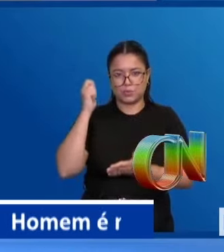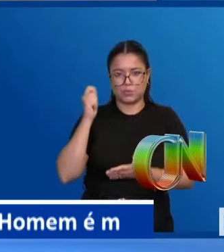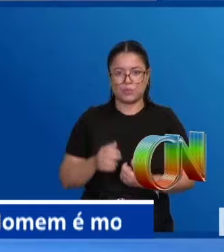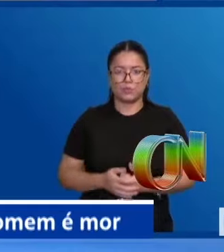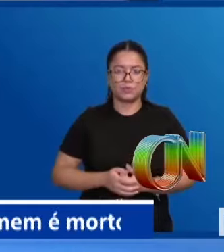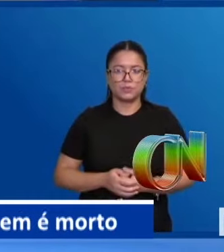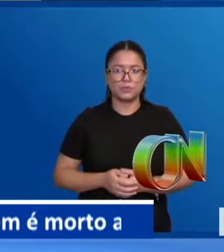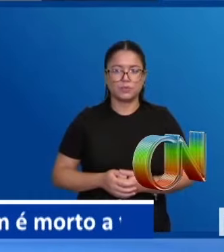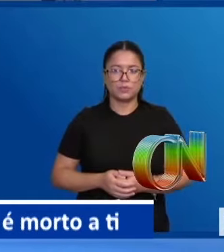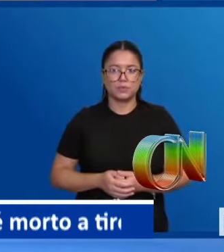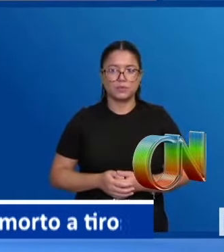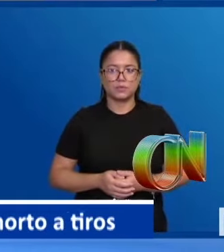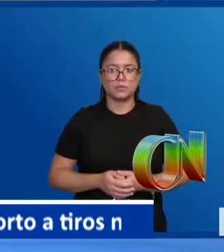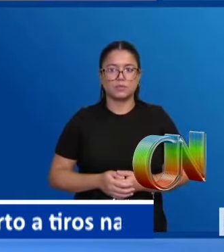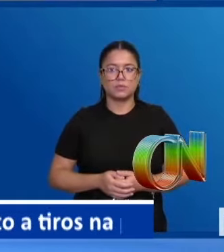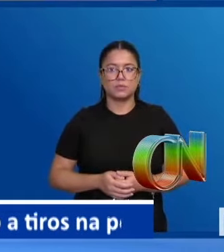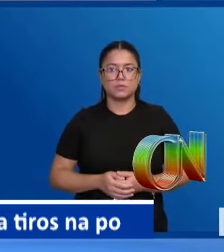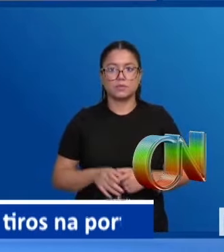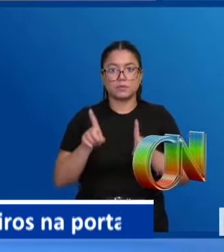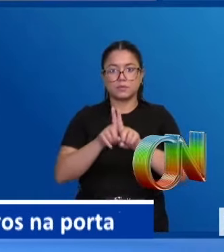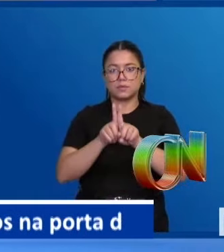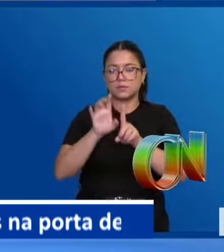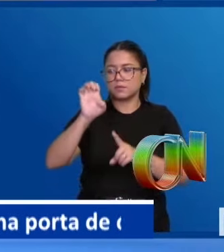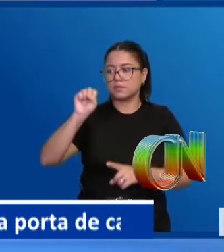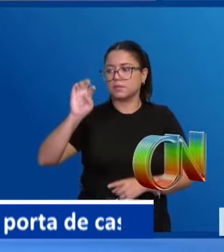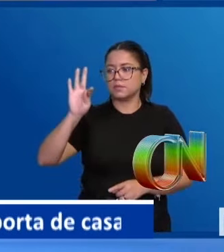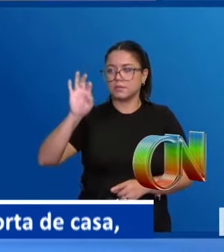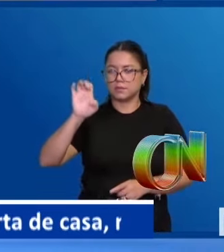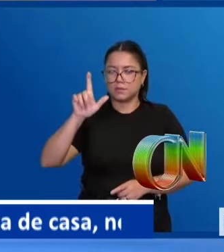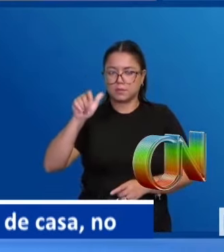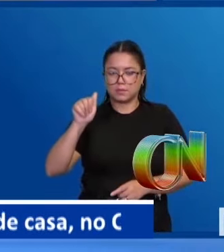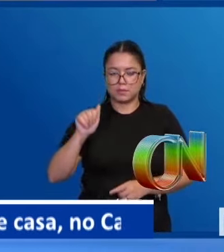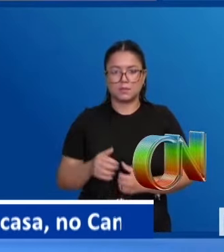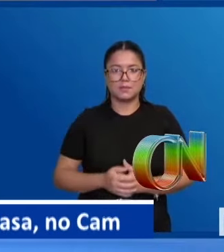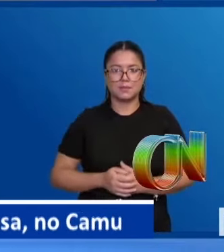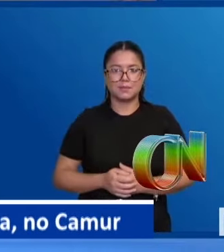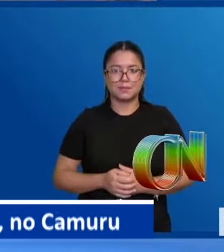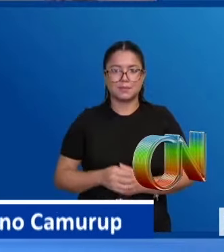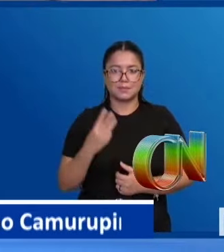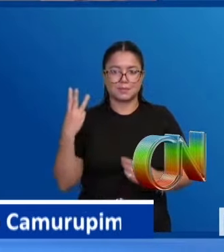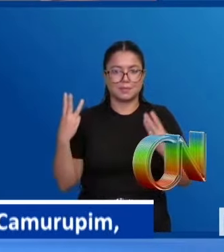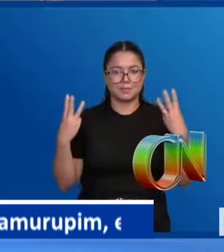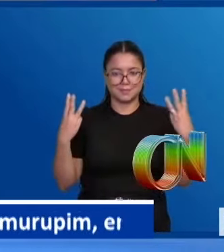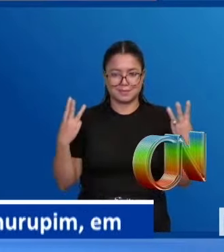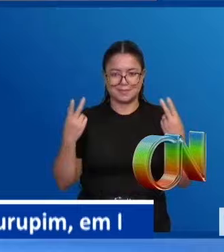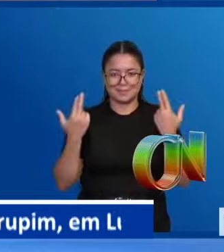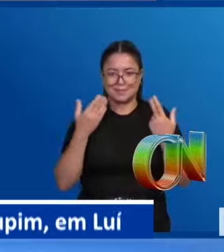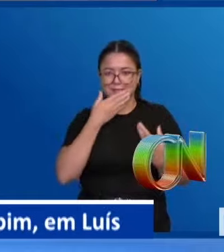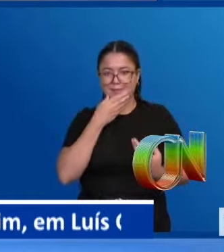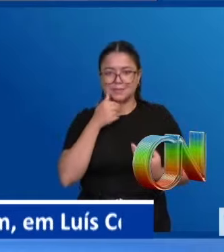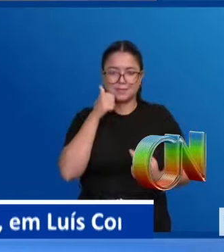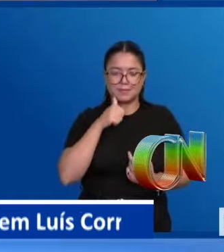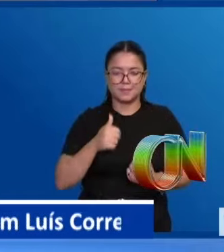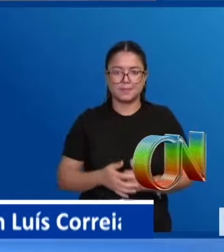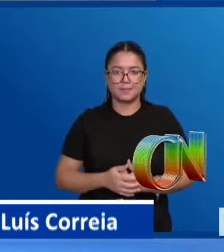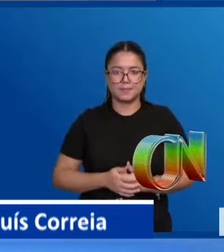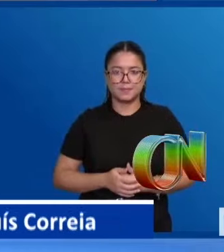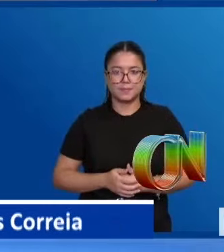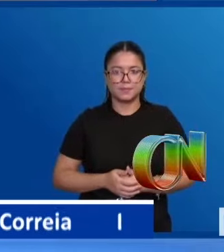né? A Estela também. Cadê a Estela? Vamos aqui. Pronto, aí fica 3-3. Pronto.